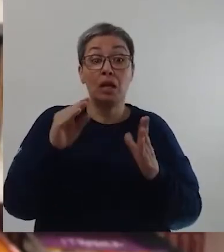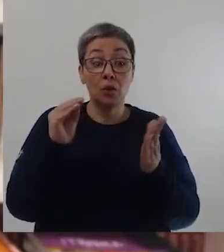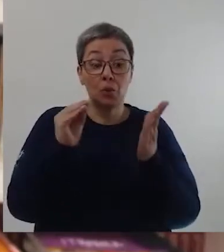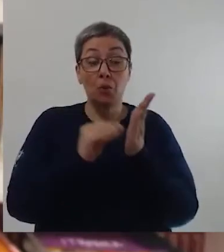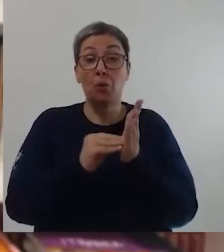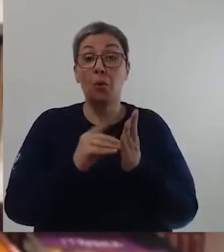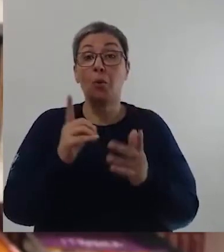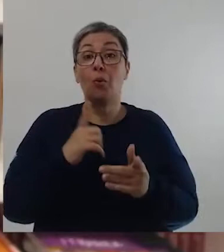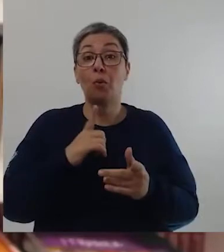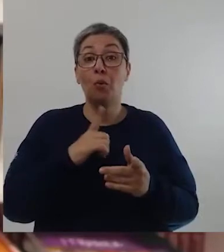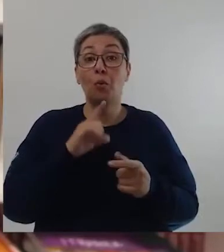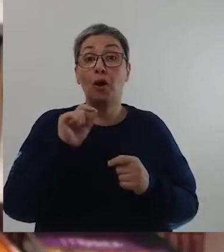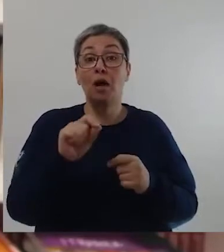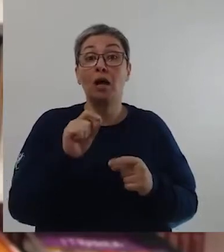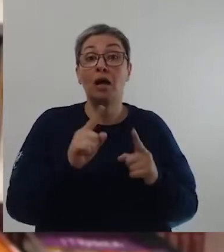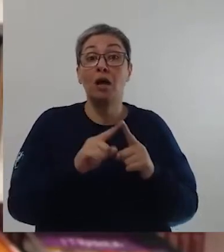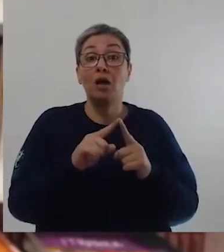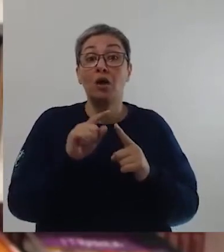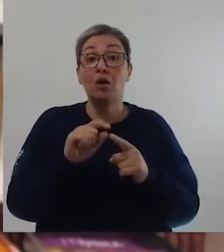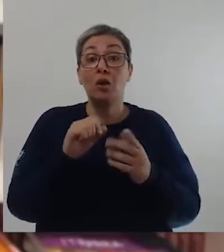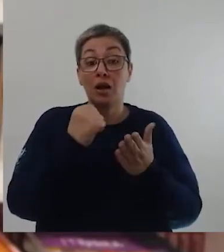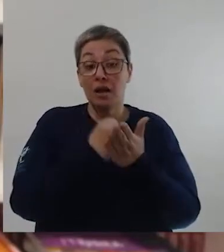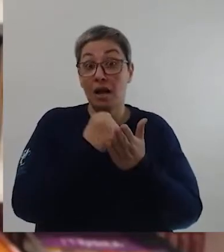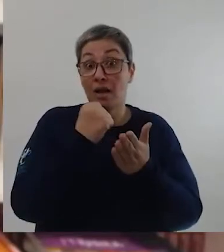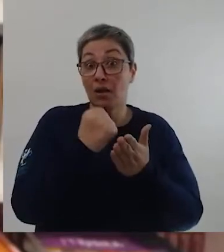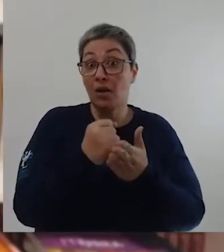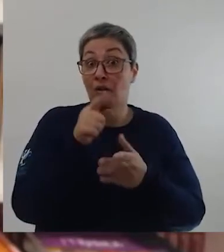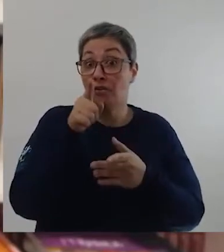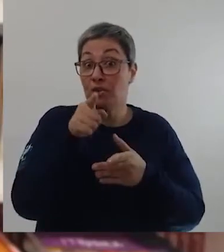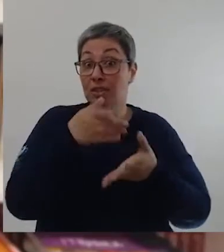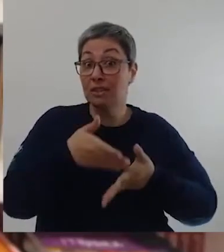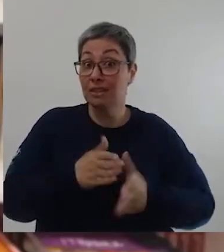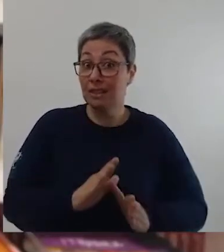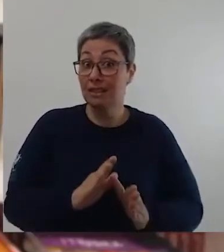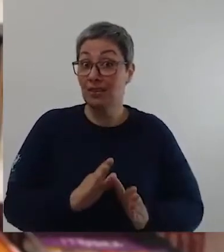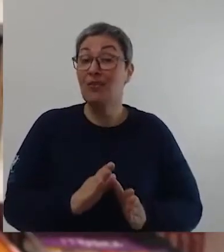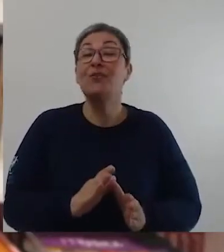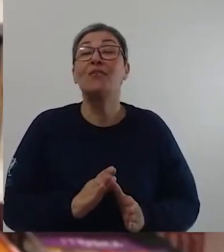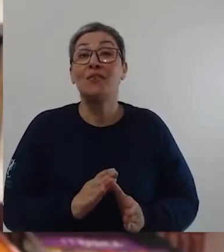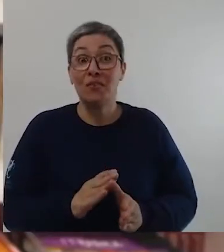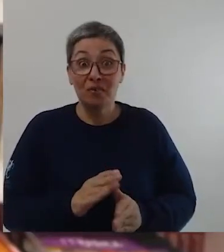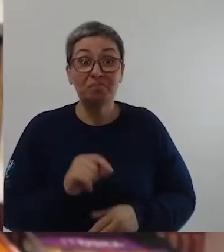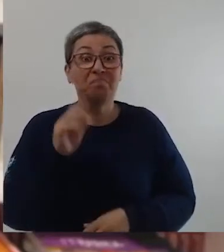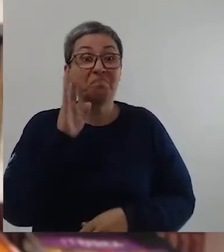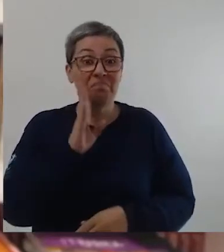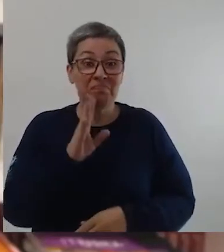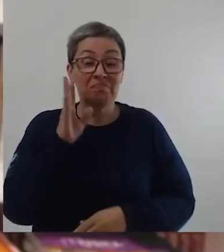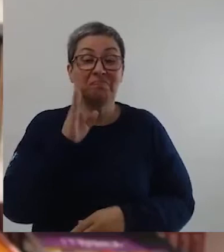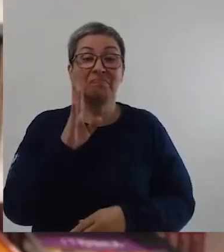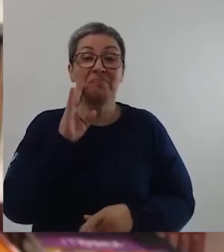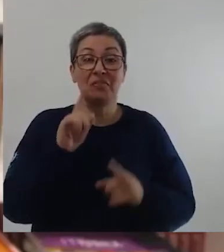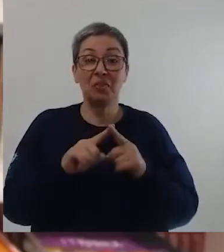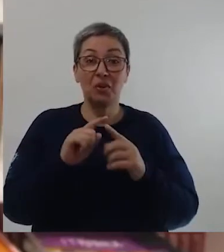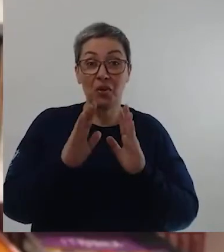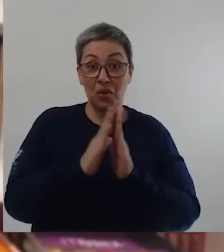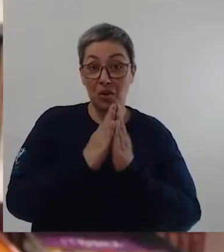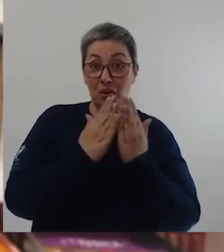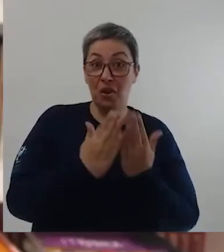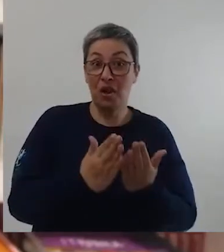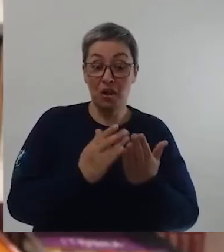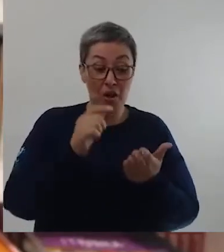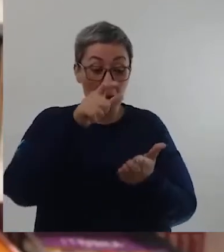lá consta também o cartório que você foi registrado Olha que bacana né